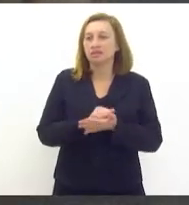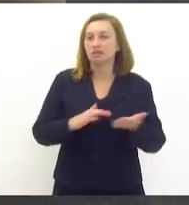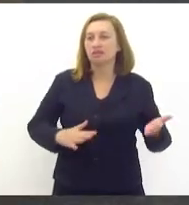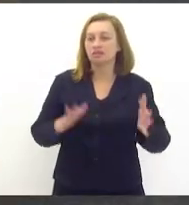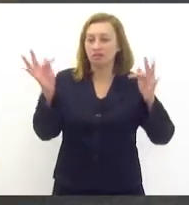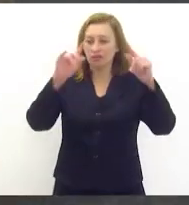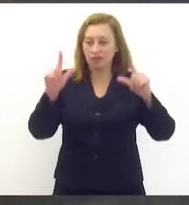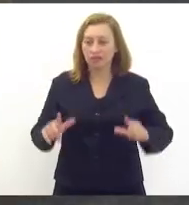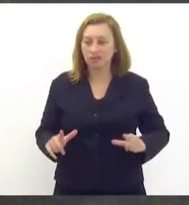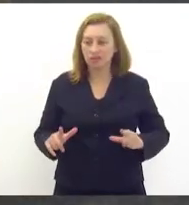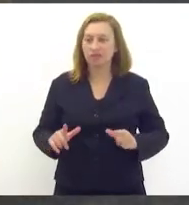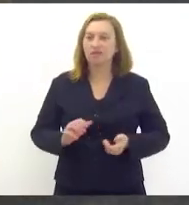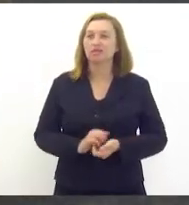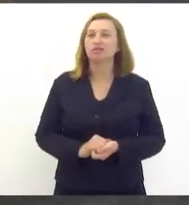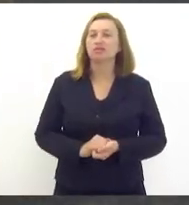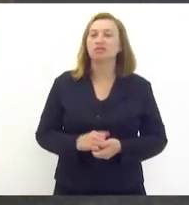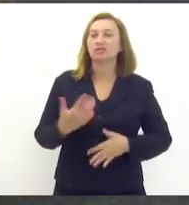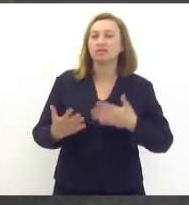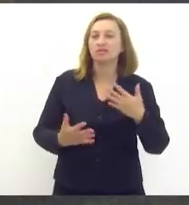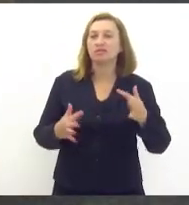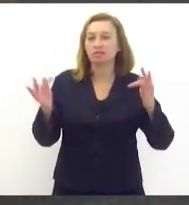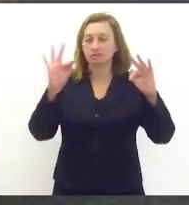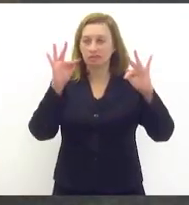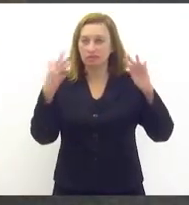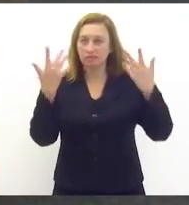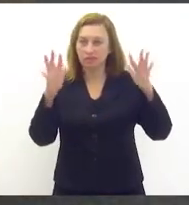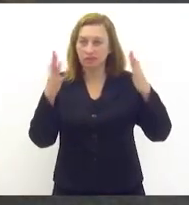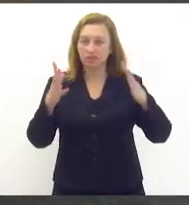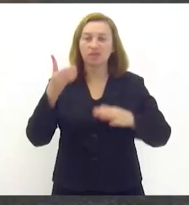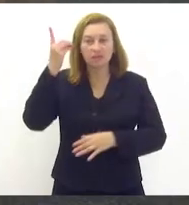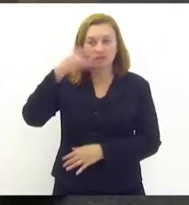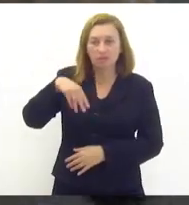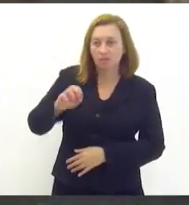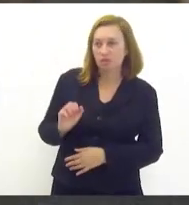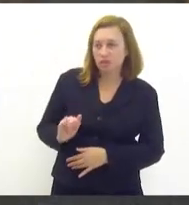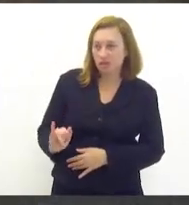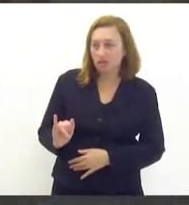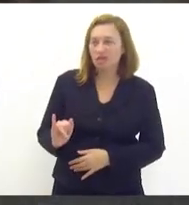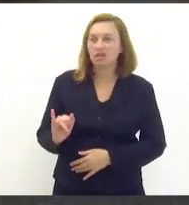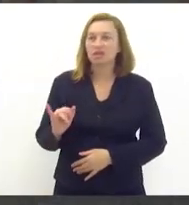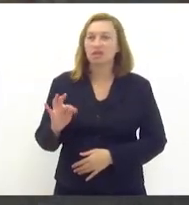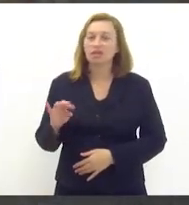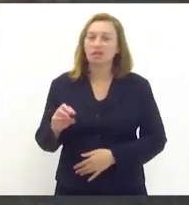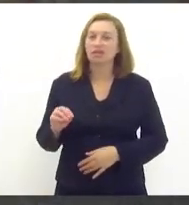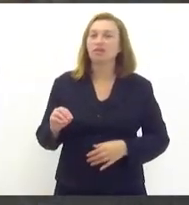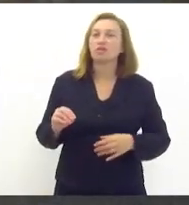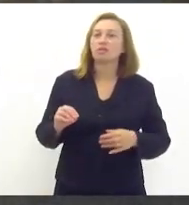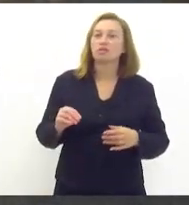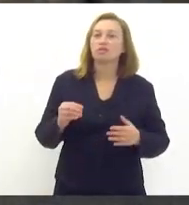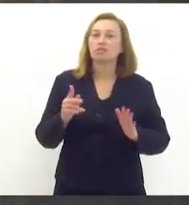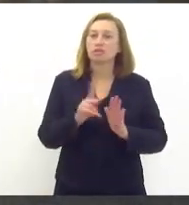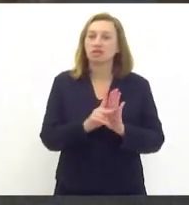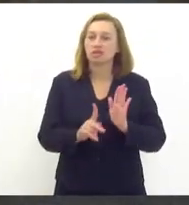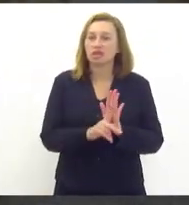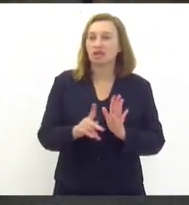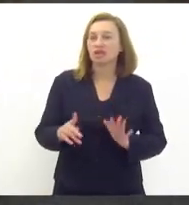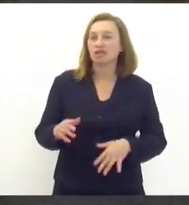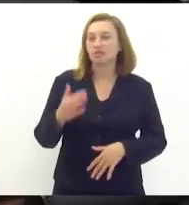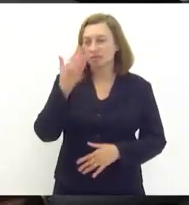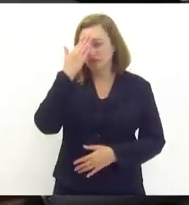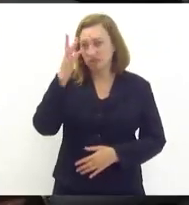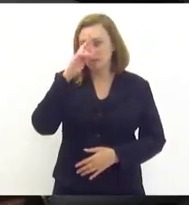muito feliz mais uma vez parabenizando o deputado é neto pelo projeto de lei que eu acho que tão necessário e meritório obrigada